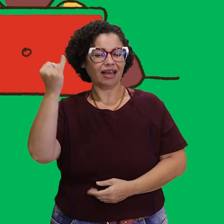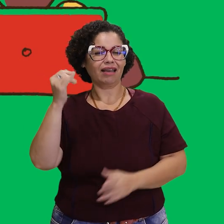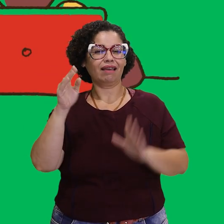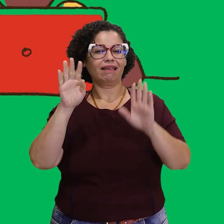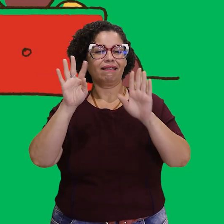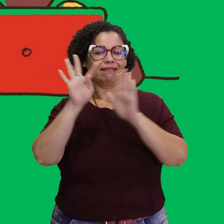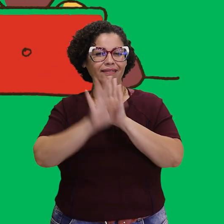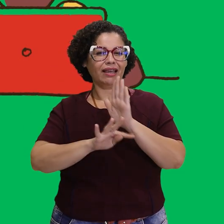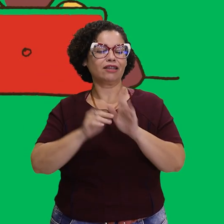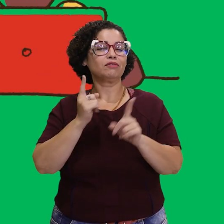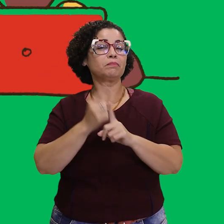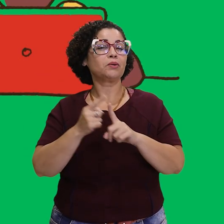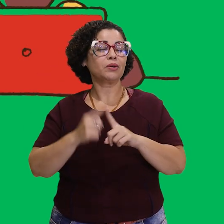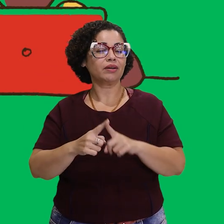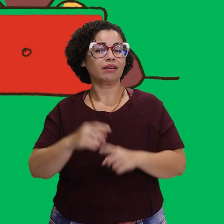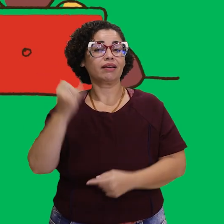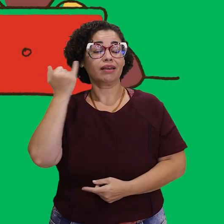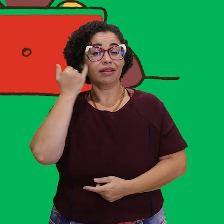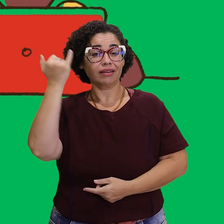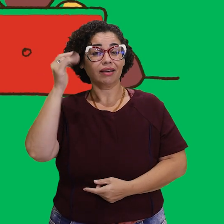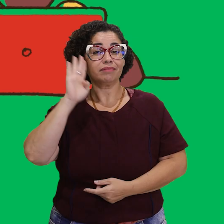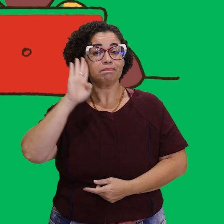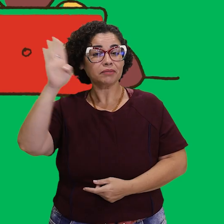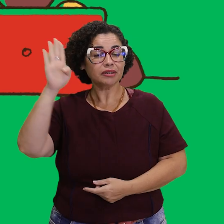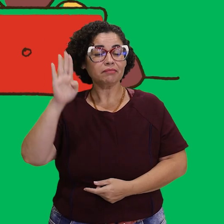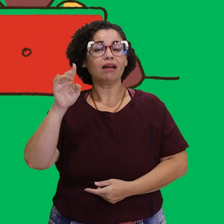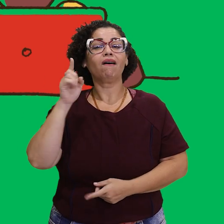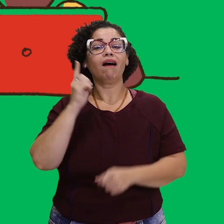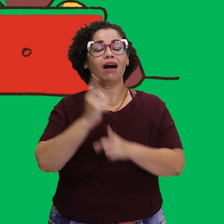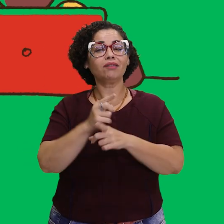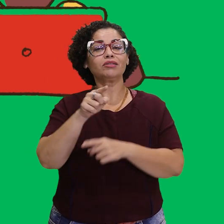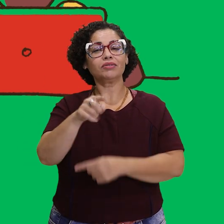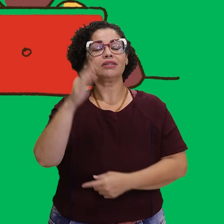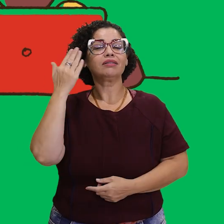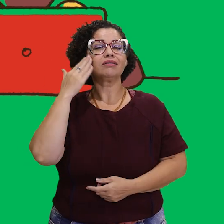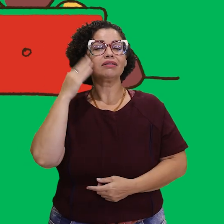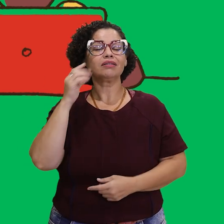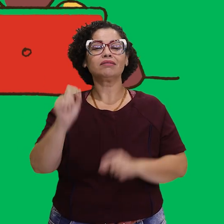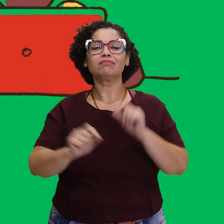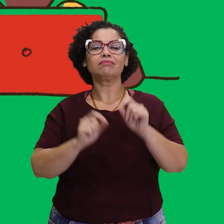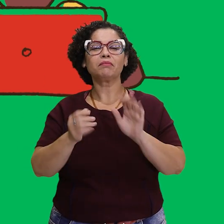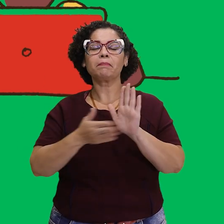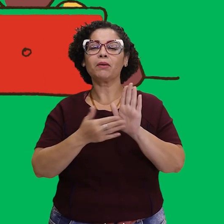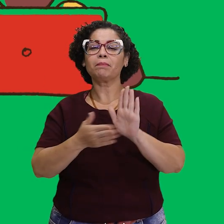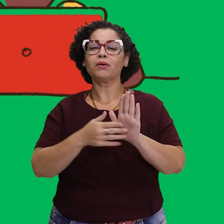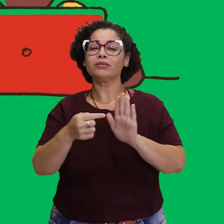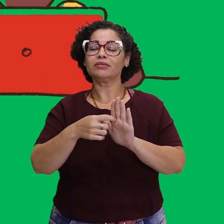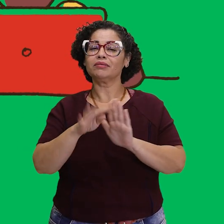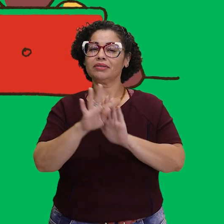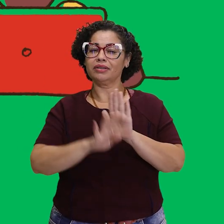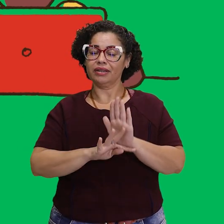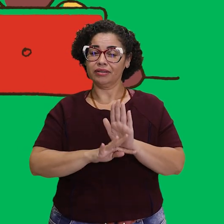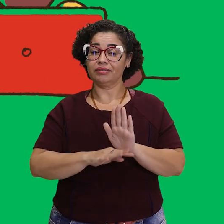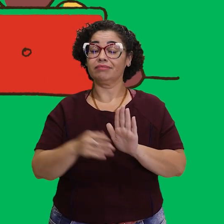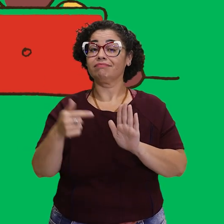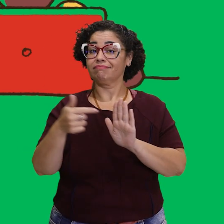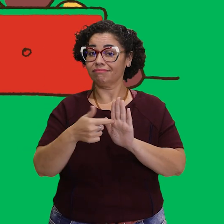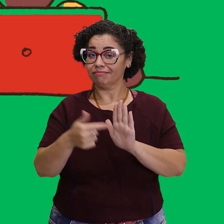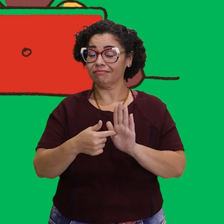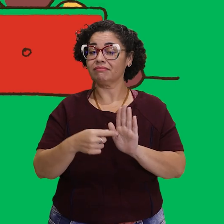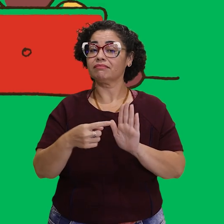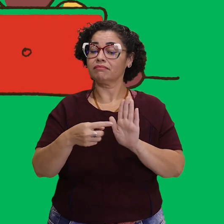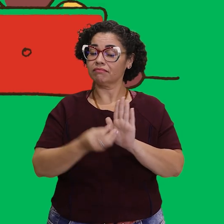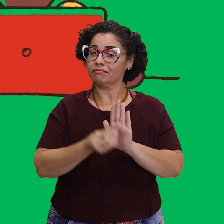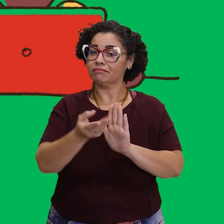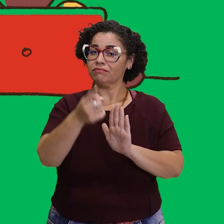de um texto é importante? A ideia principal ajuda você a entender o propósito do texto e